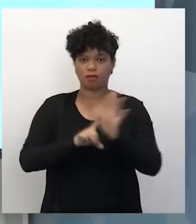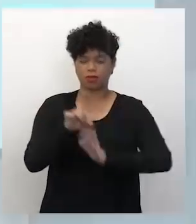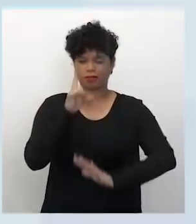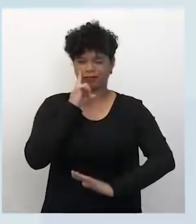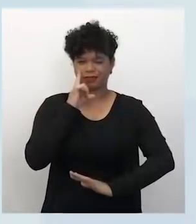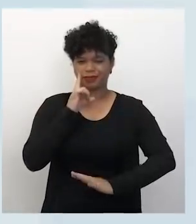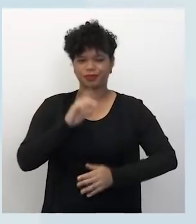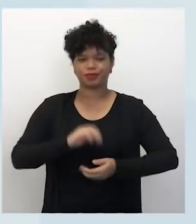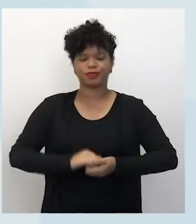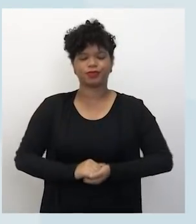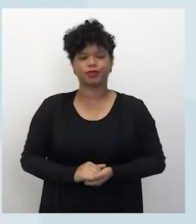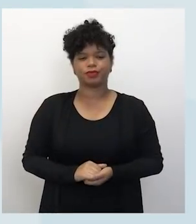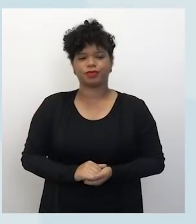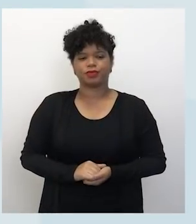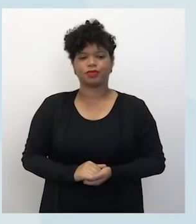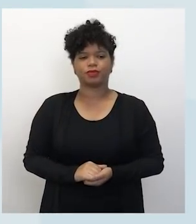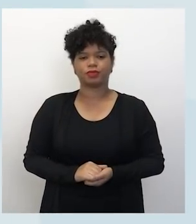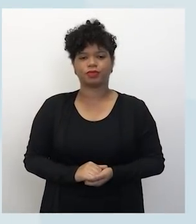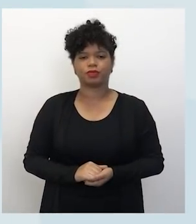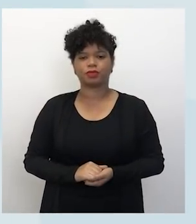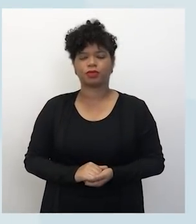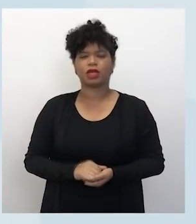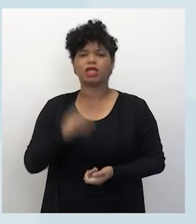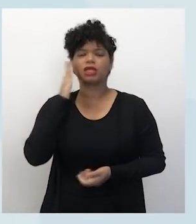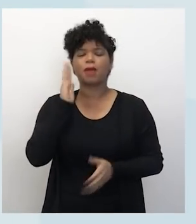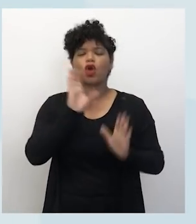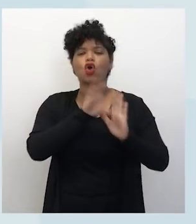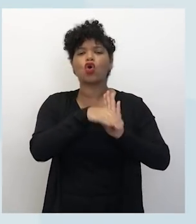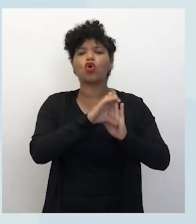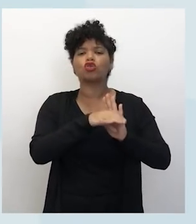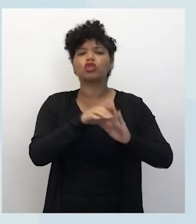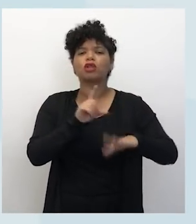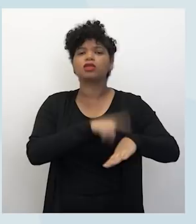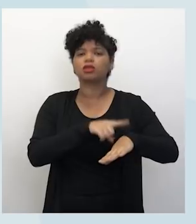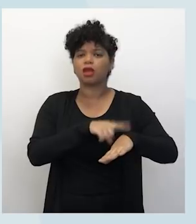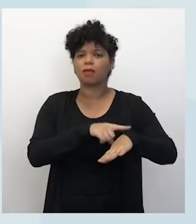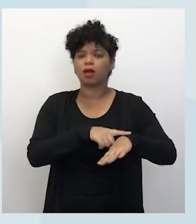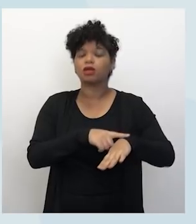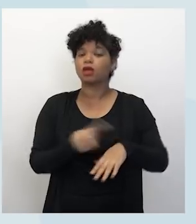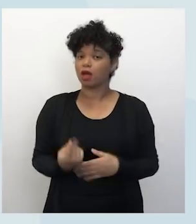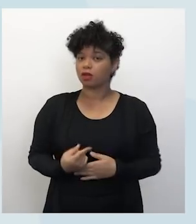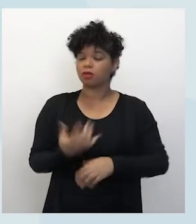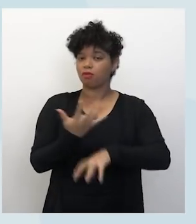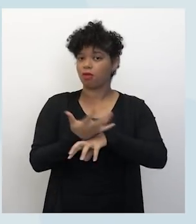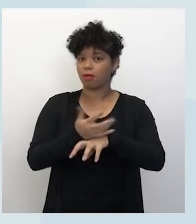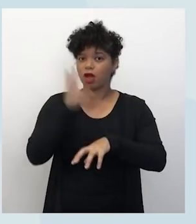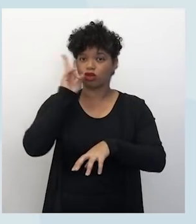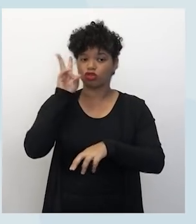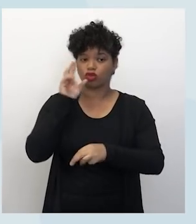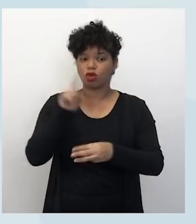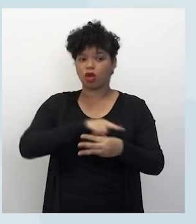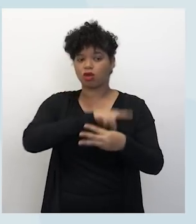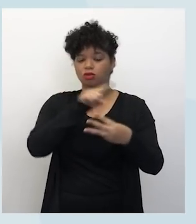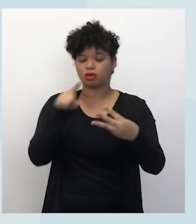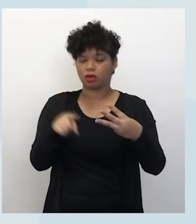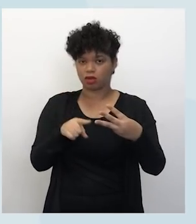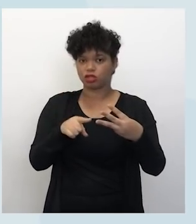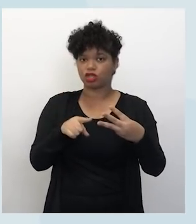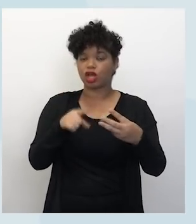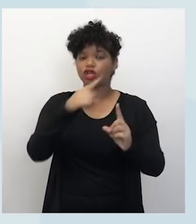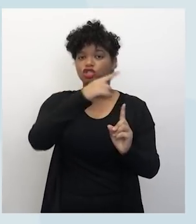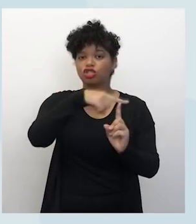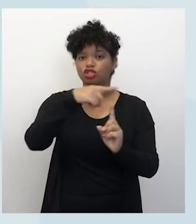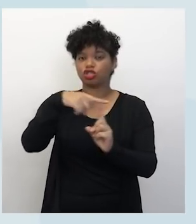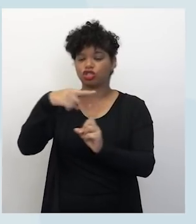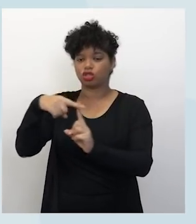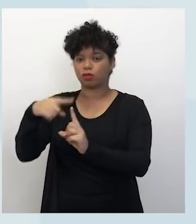olhadinha. Olha lá. Conceitos de tempo. Em história, nós trabalhamos esses três tipos de tempo. Nós